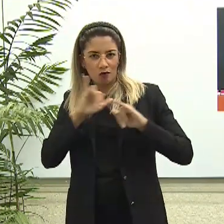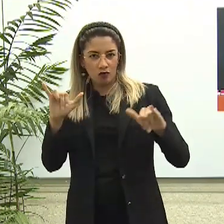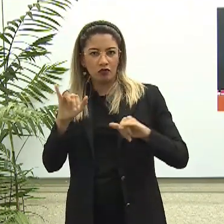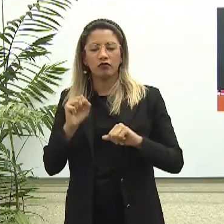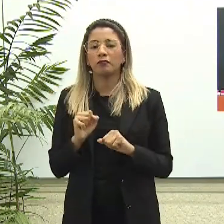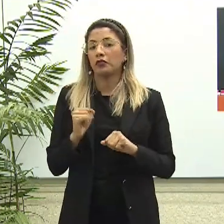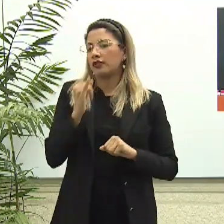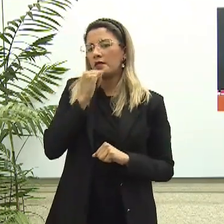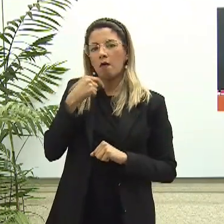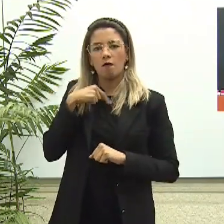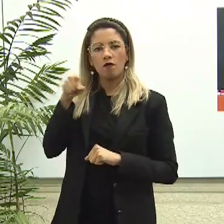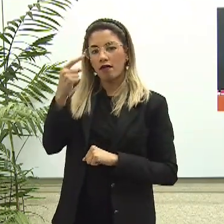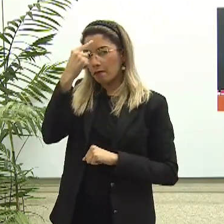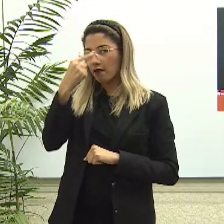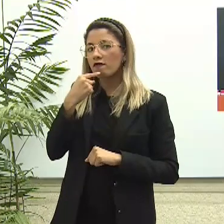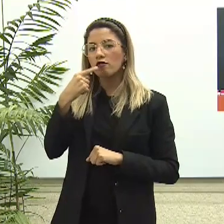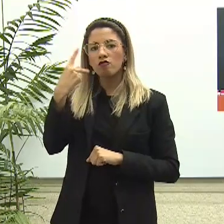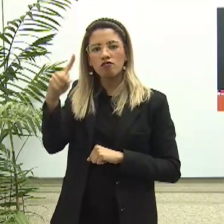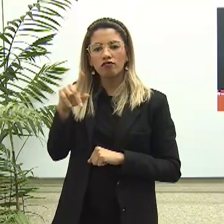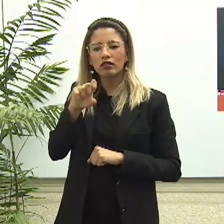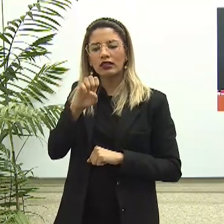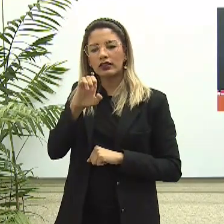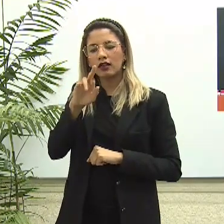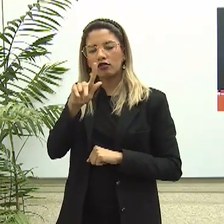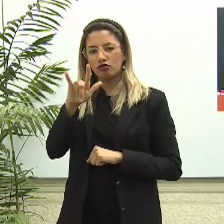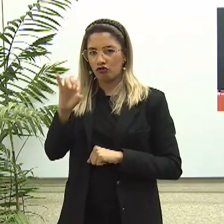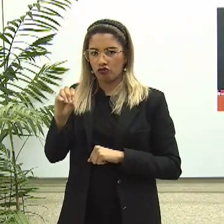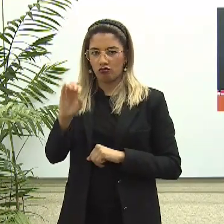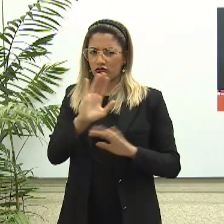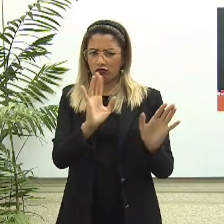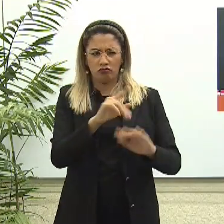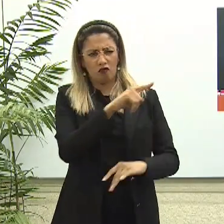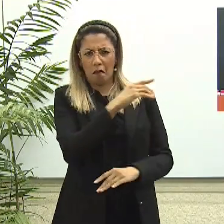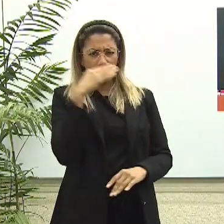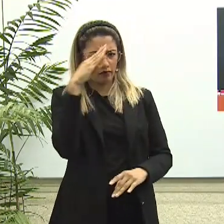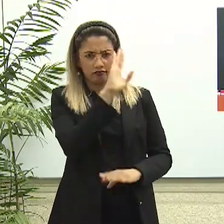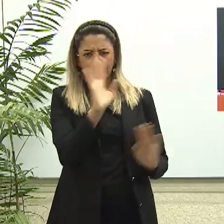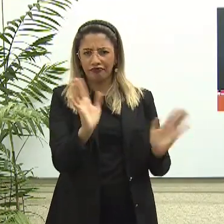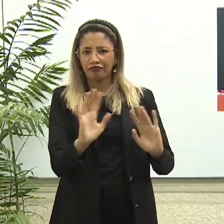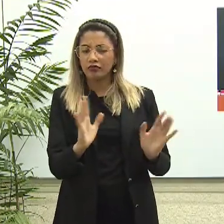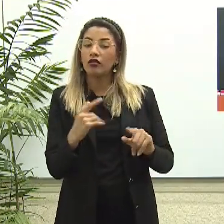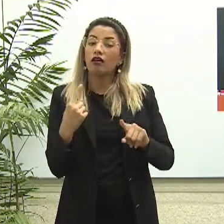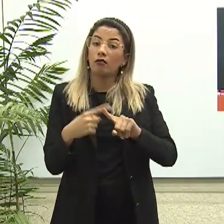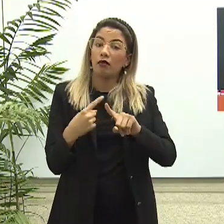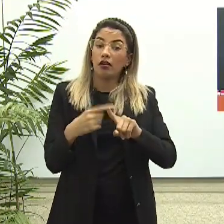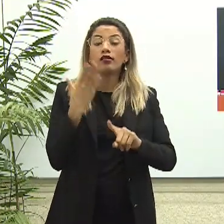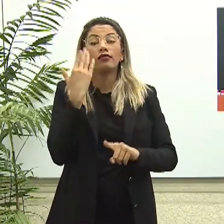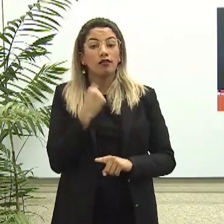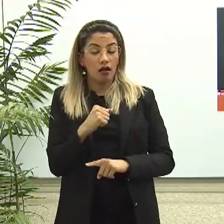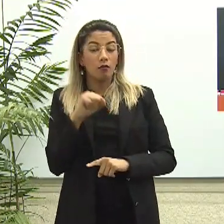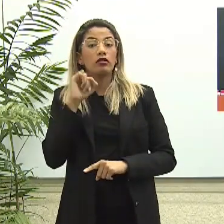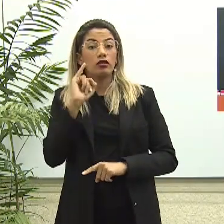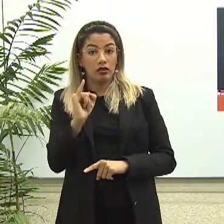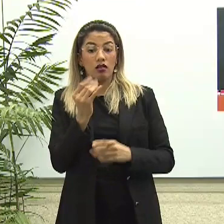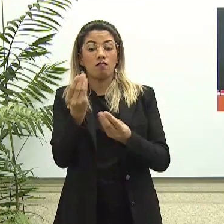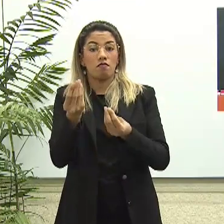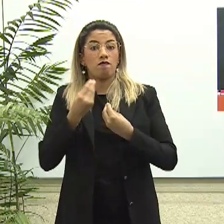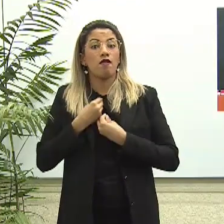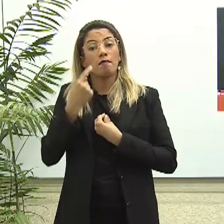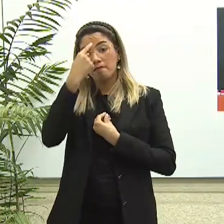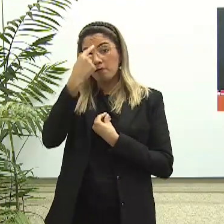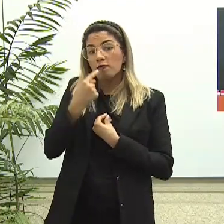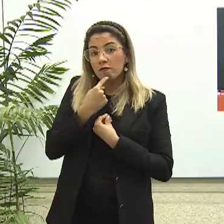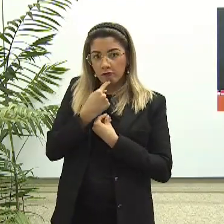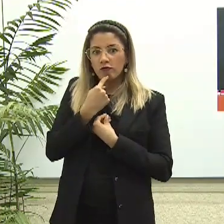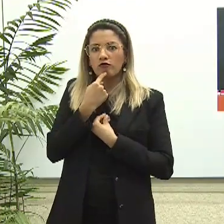do do Sérgio eu não vou ver o perfil do do bolsonaro porque ele sabe que eh eh me oferecendo determinados perfis eu fico mais